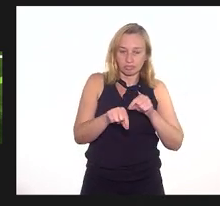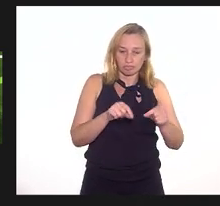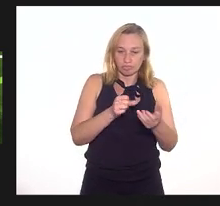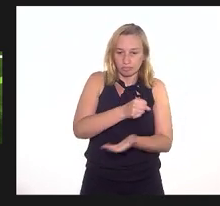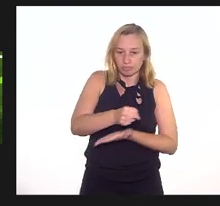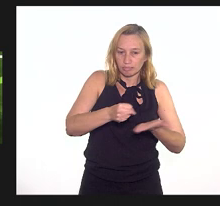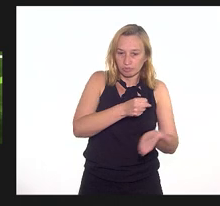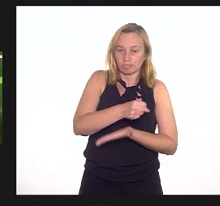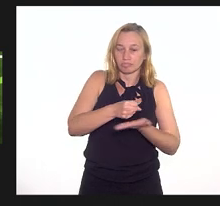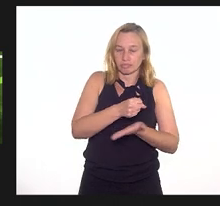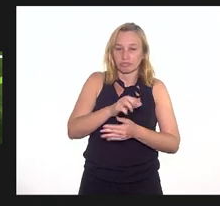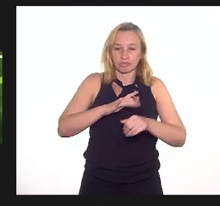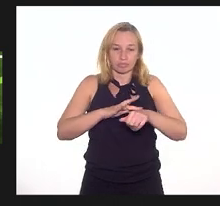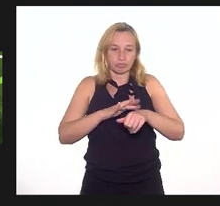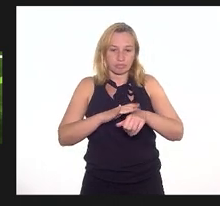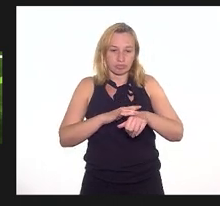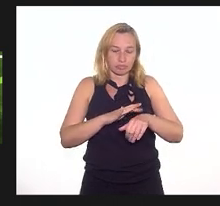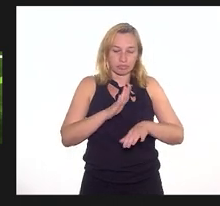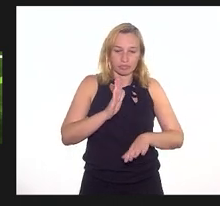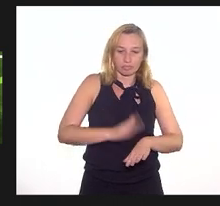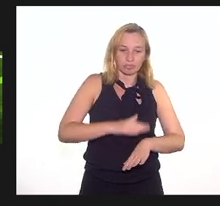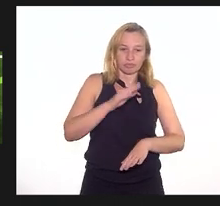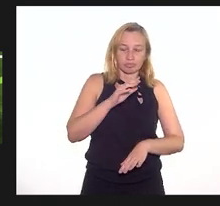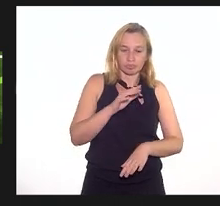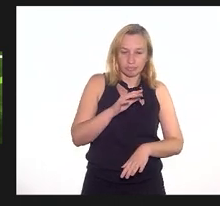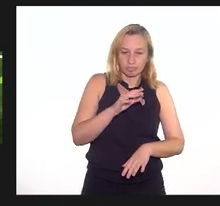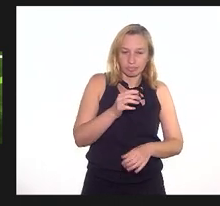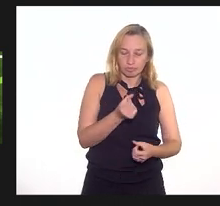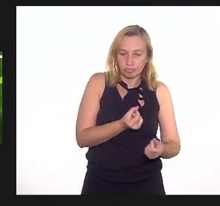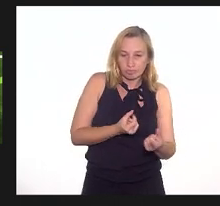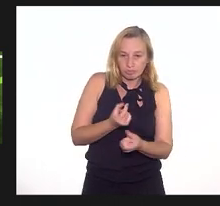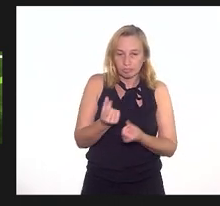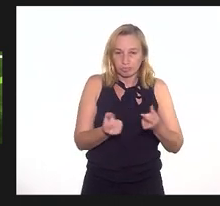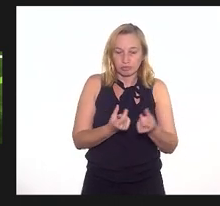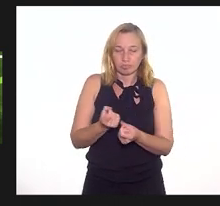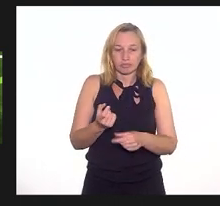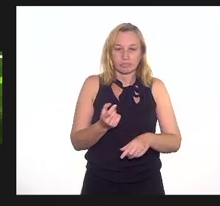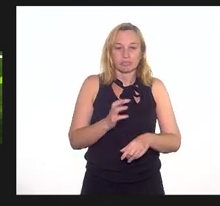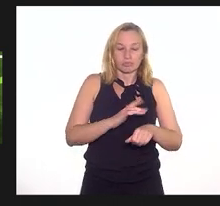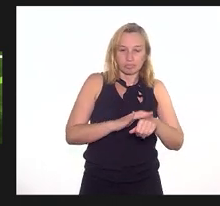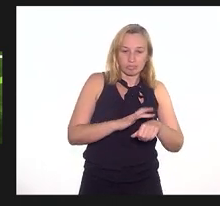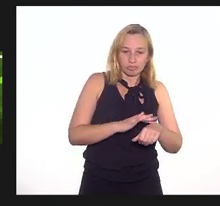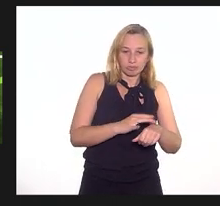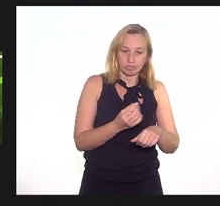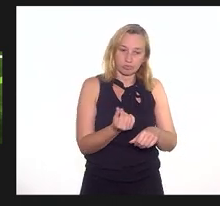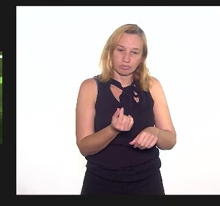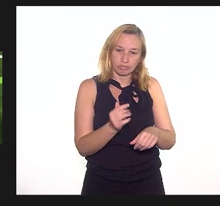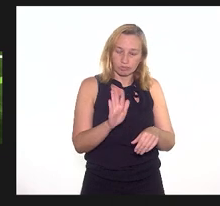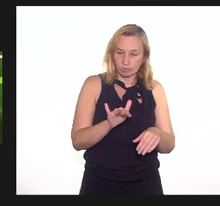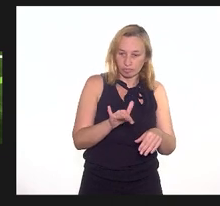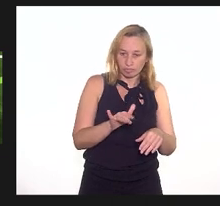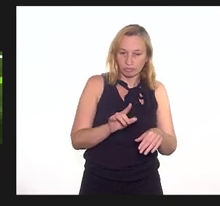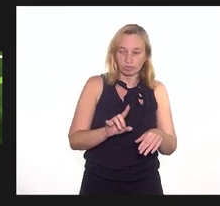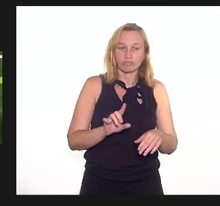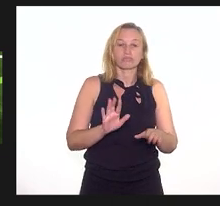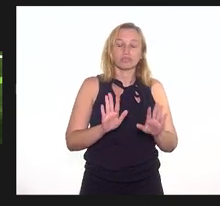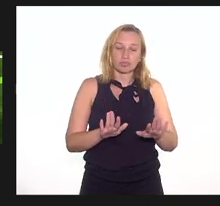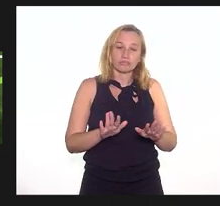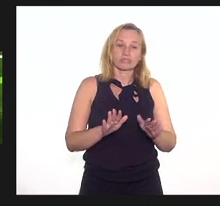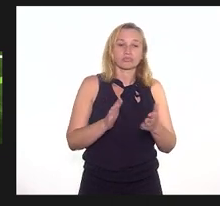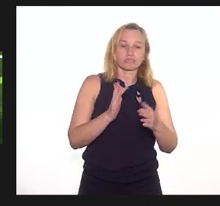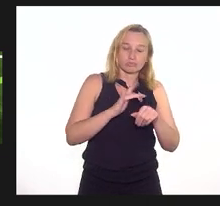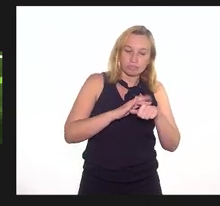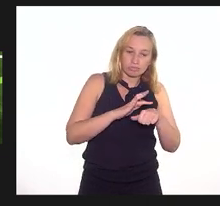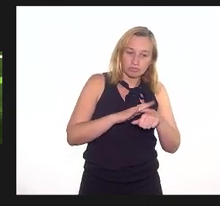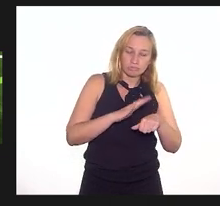base, né, nas doenças mais prevalentes, nas doenças de menor custo, e por isso os raros foram ficando esquecidos ao